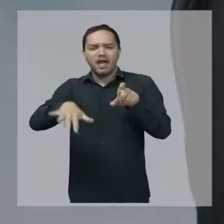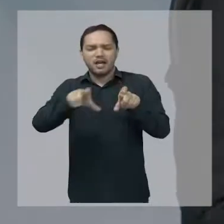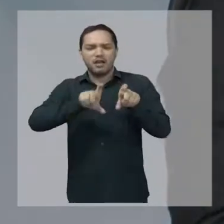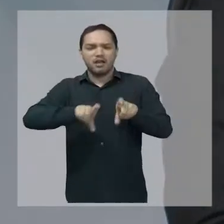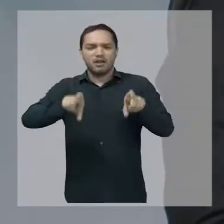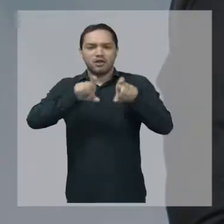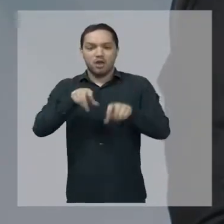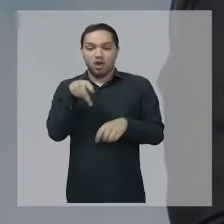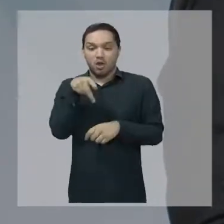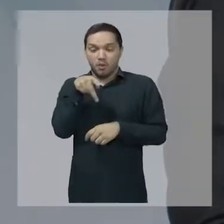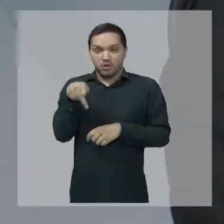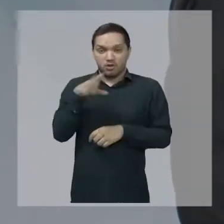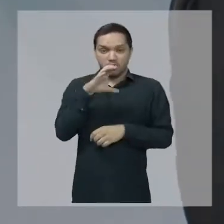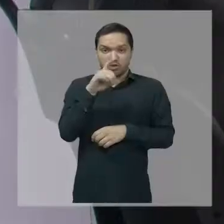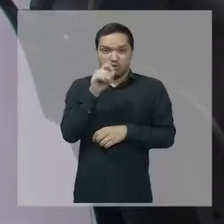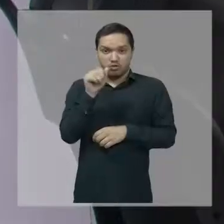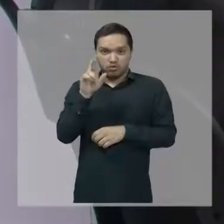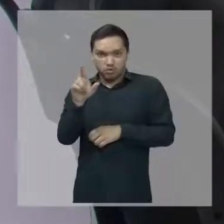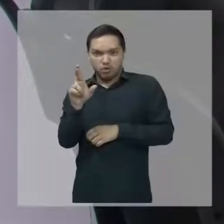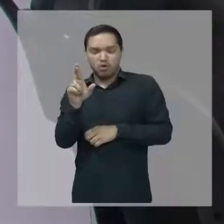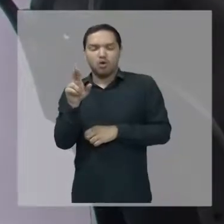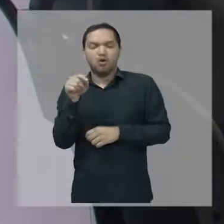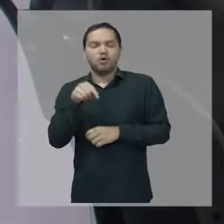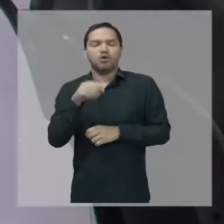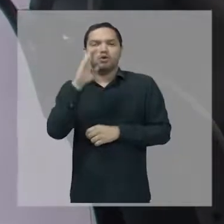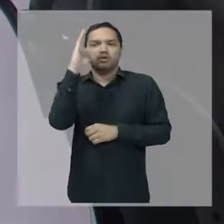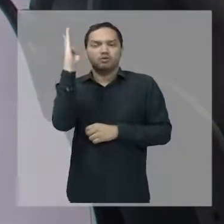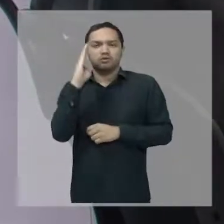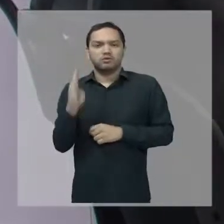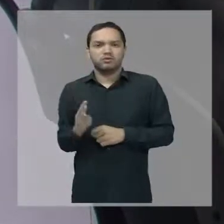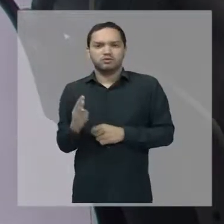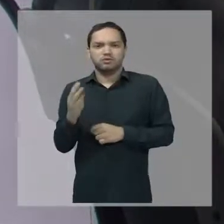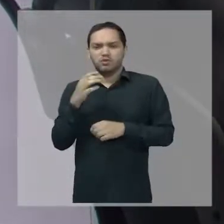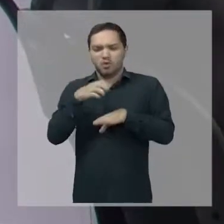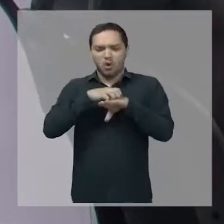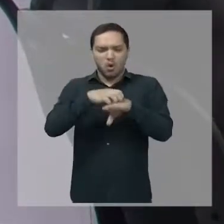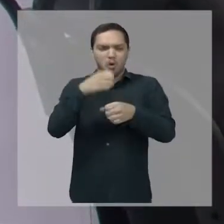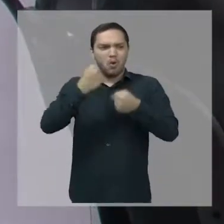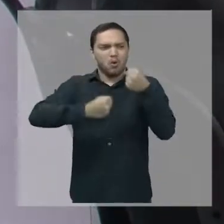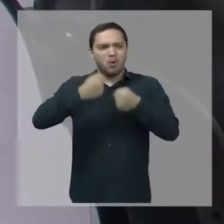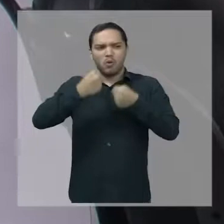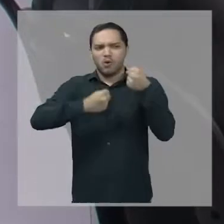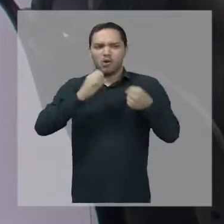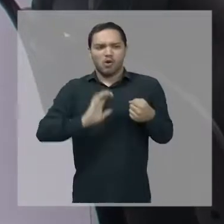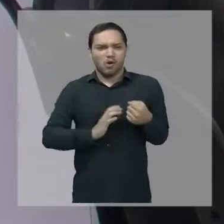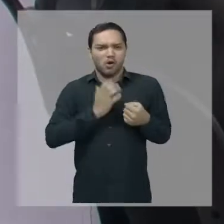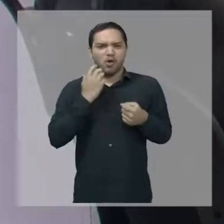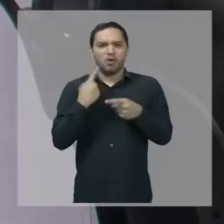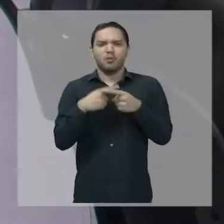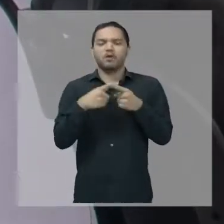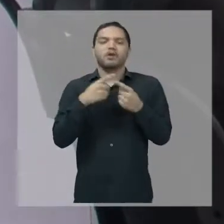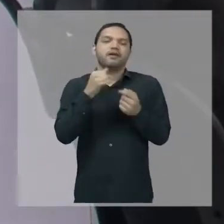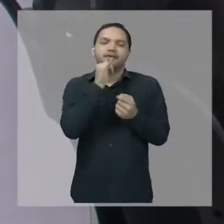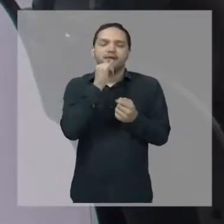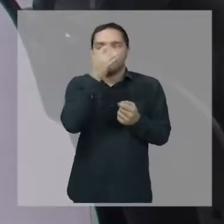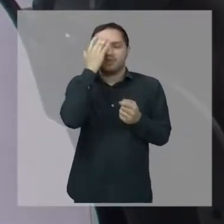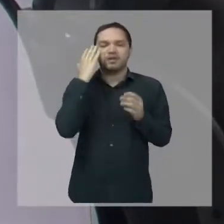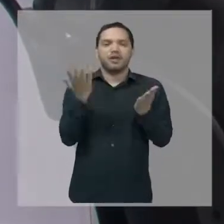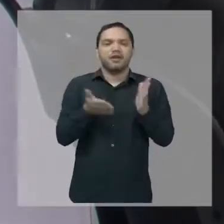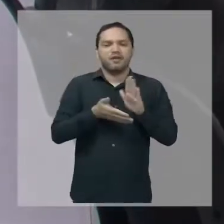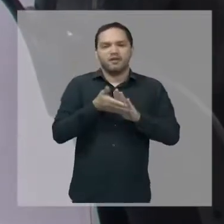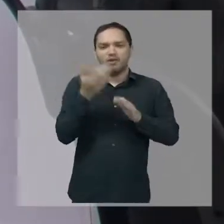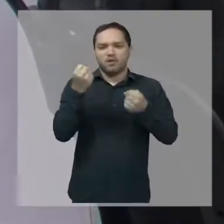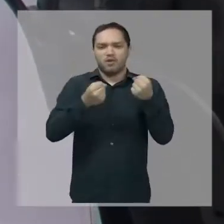veio ali o presidente Collor, começou uma abertura. Os carros brasileiros eram umas carroças. Porque o brasileiro ia